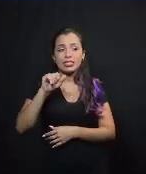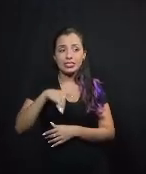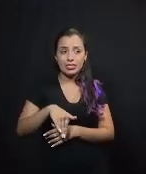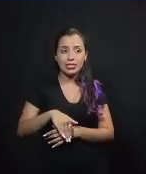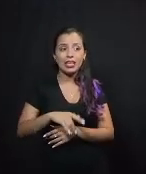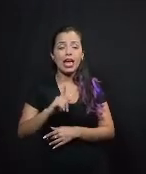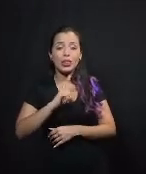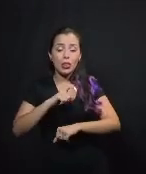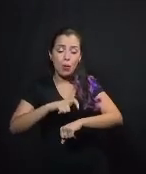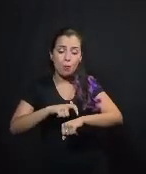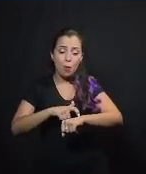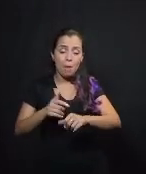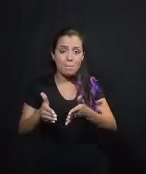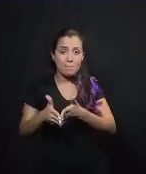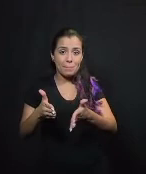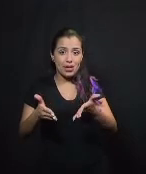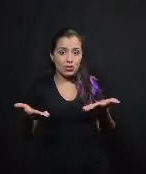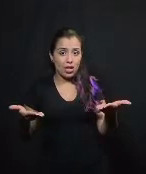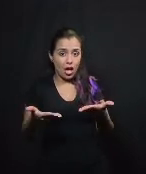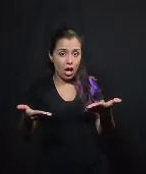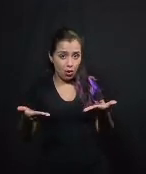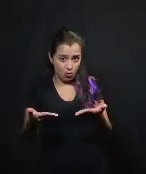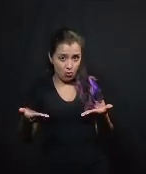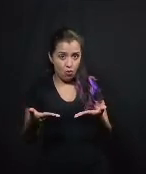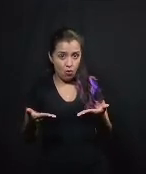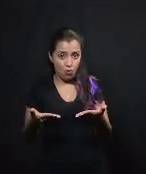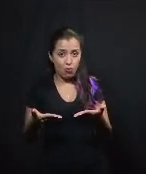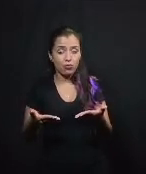nesse momento, esse é um momento